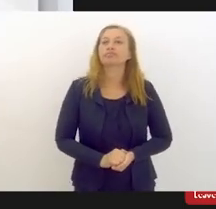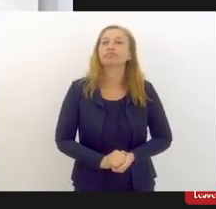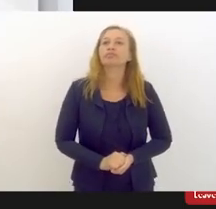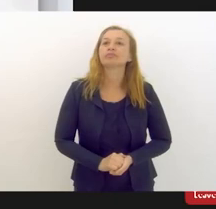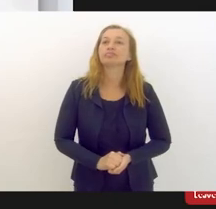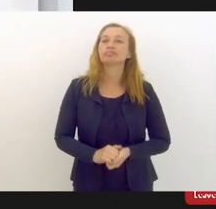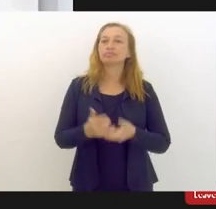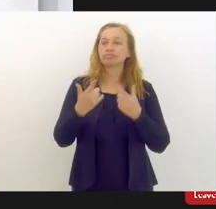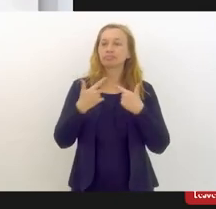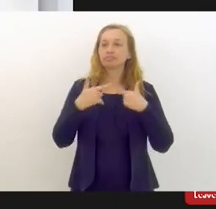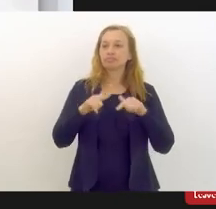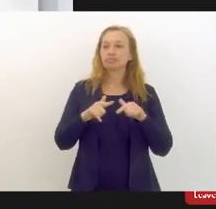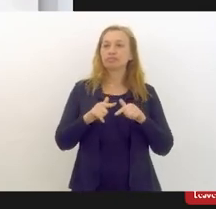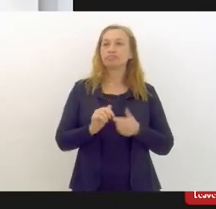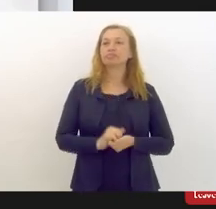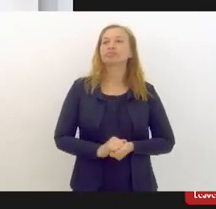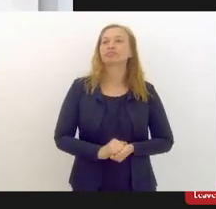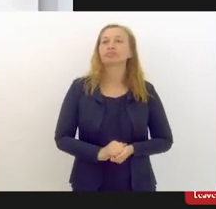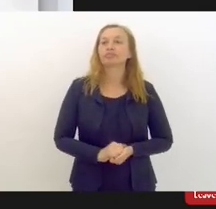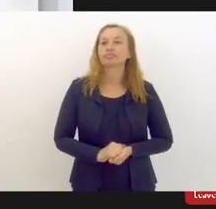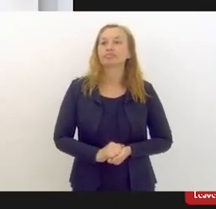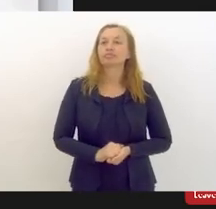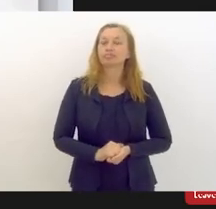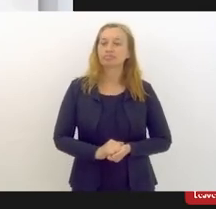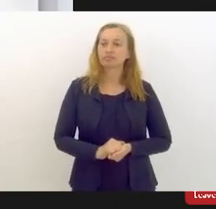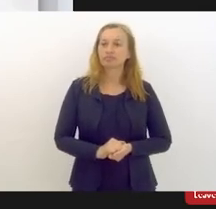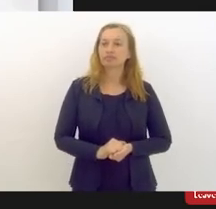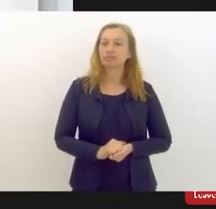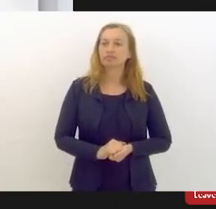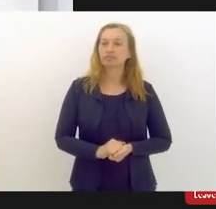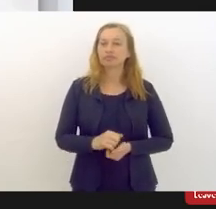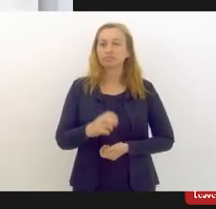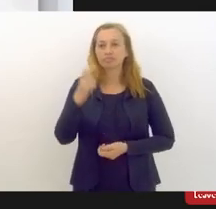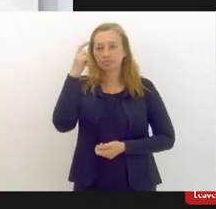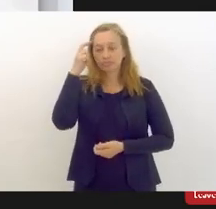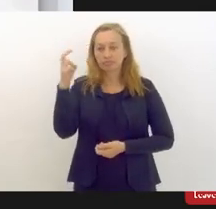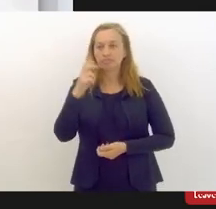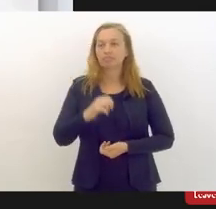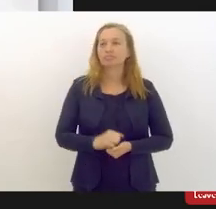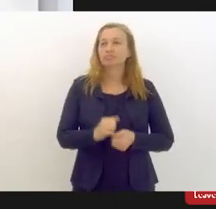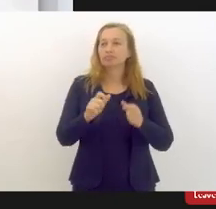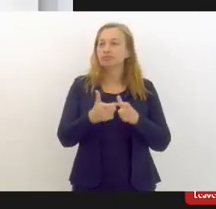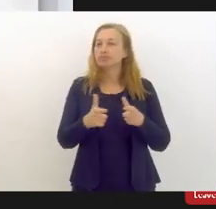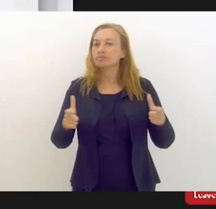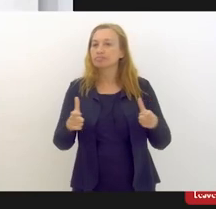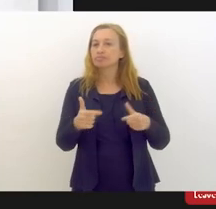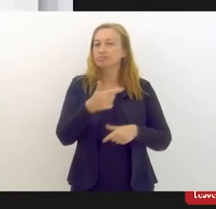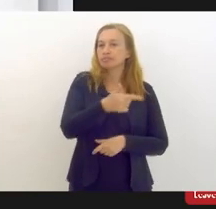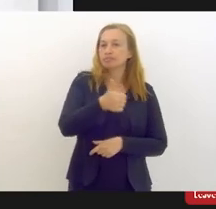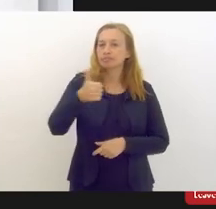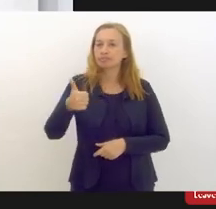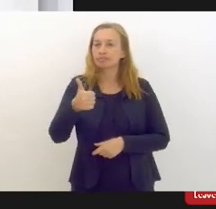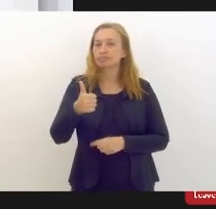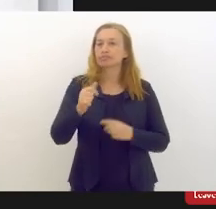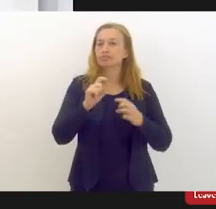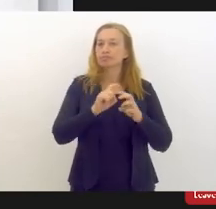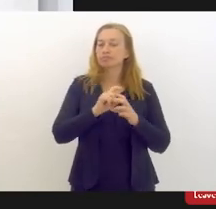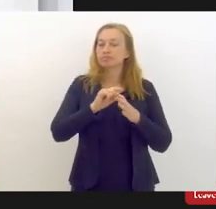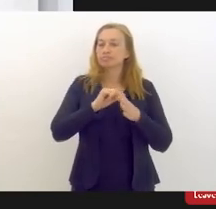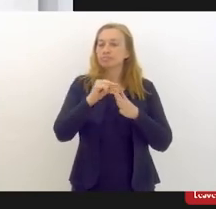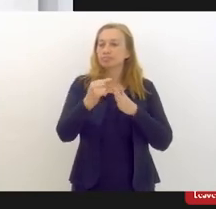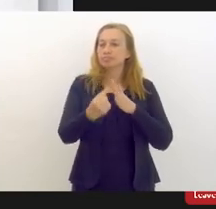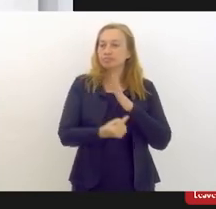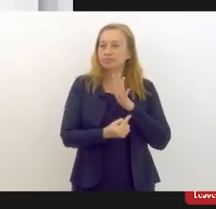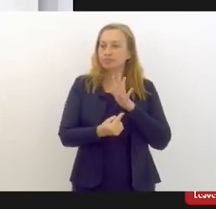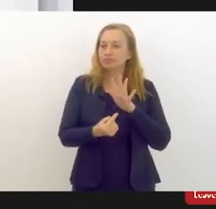línguas. E aí, nas interculturais, a gente amplia em 21, 5 unidades